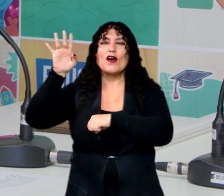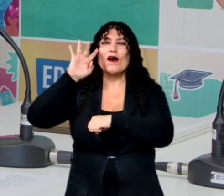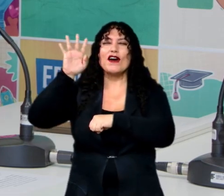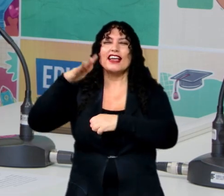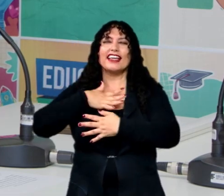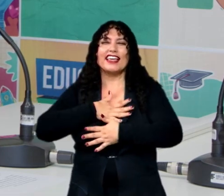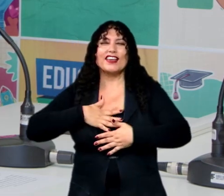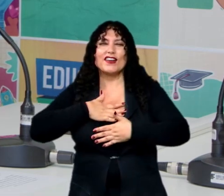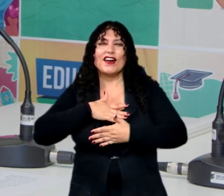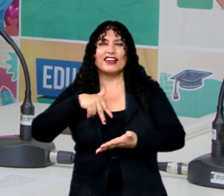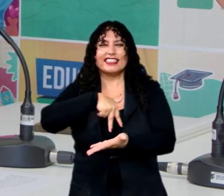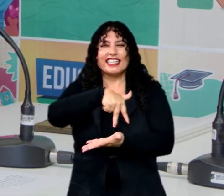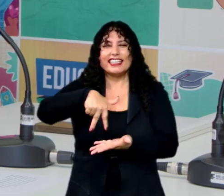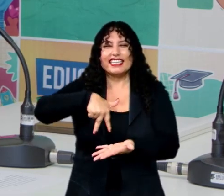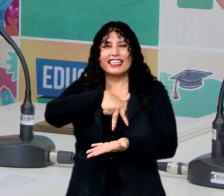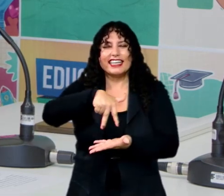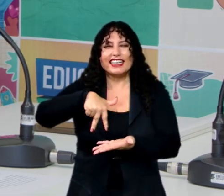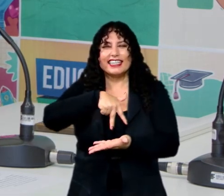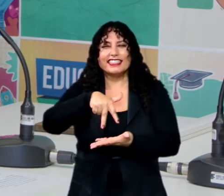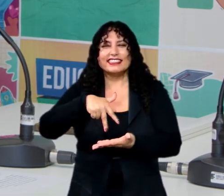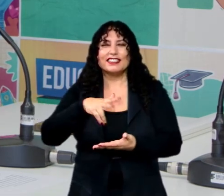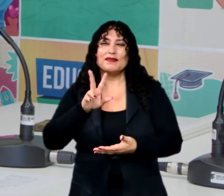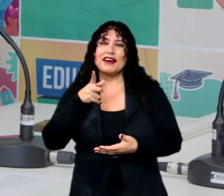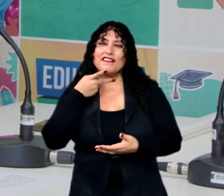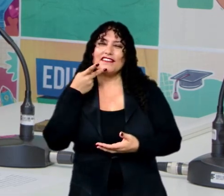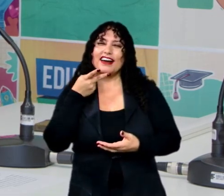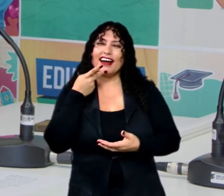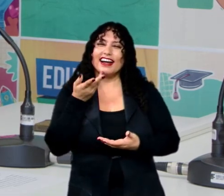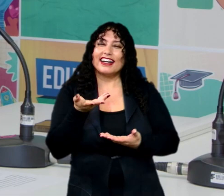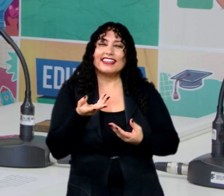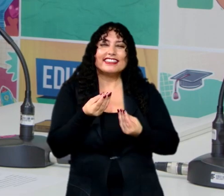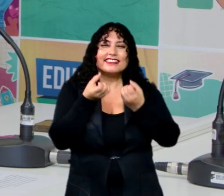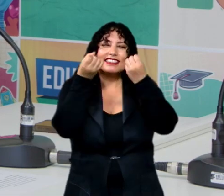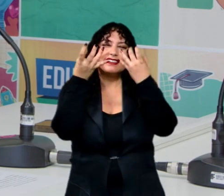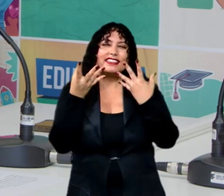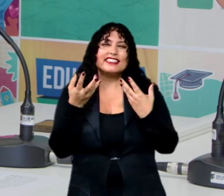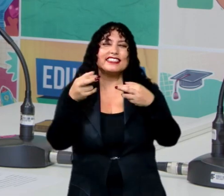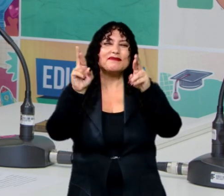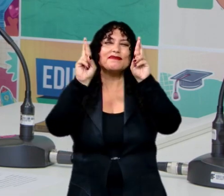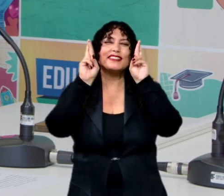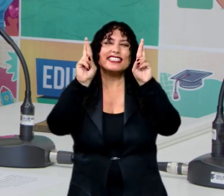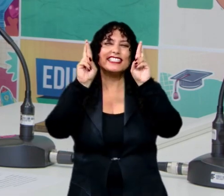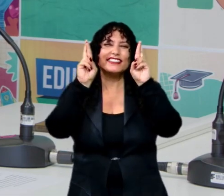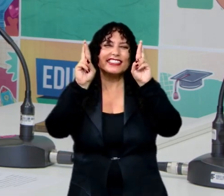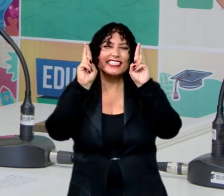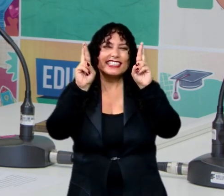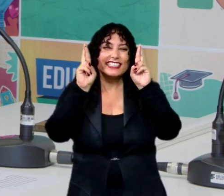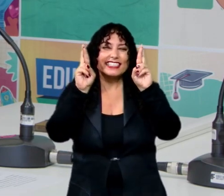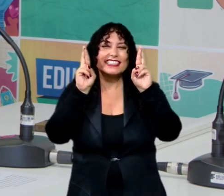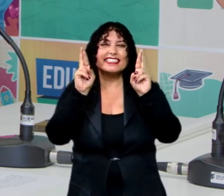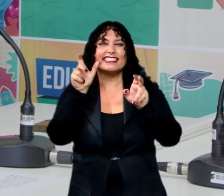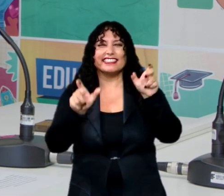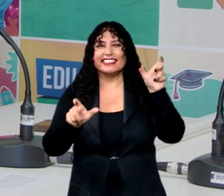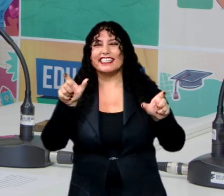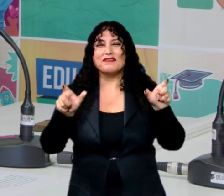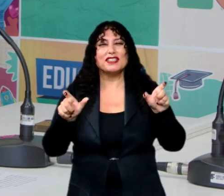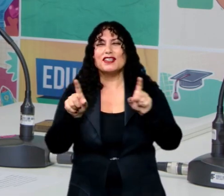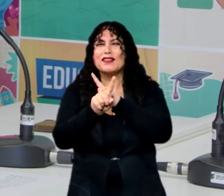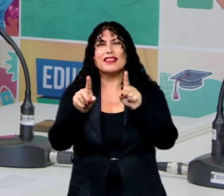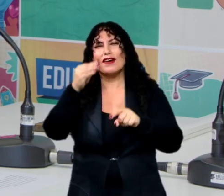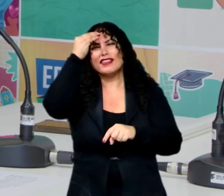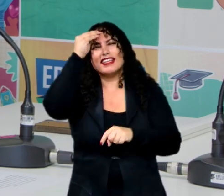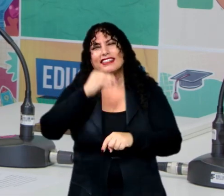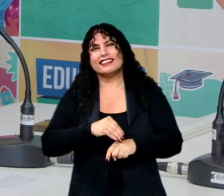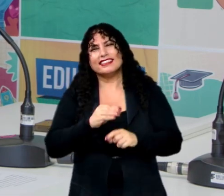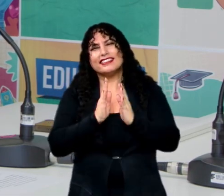da dança, talvez uma fala aí de perseverança, né? Para que as pessoas não desistam